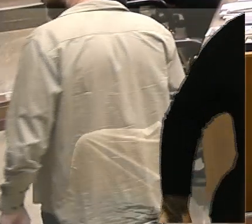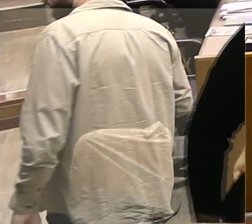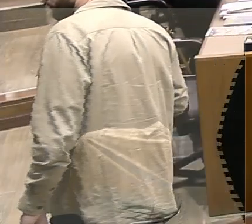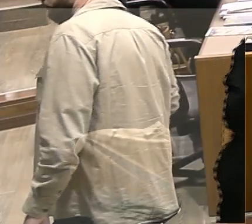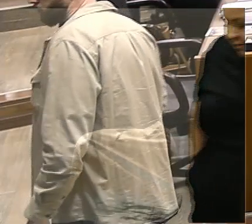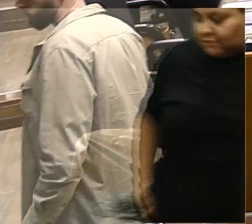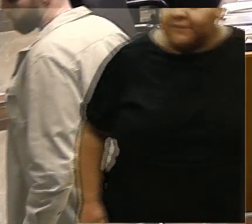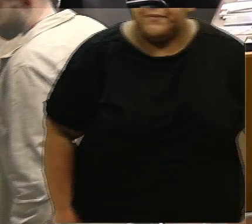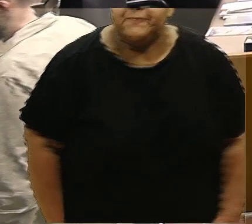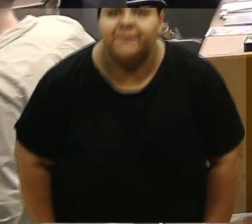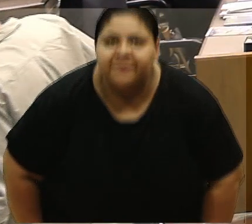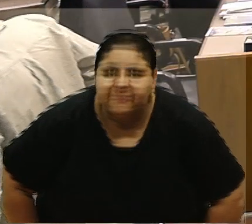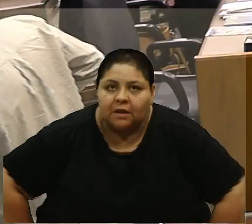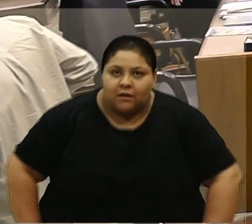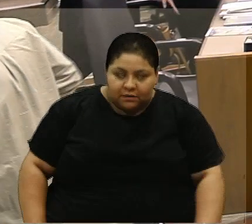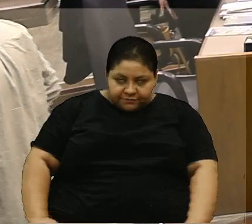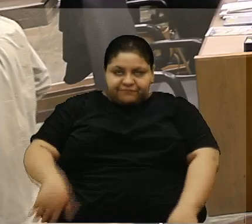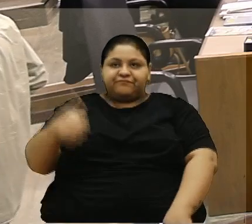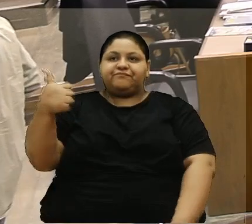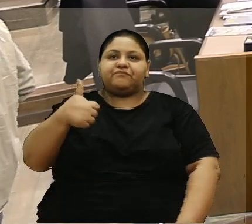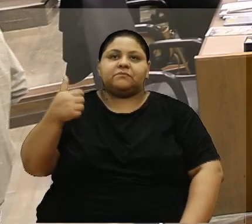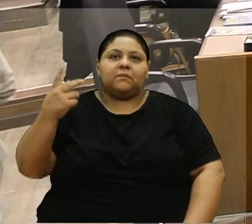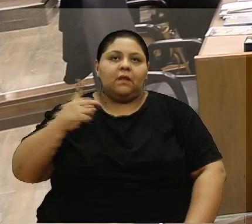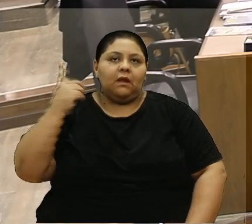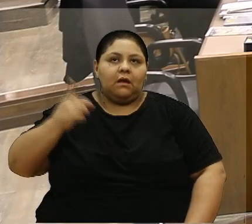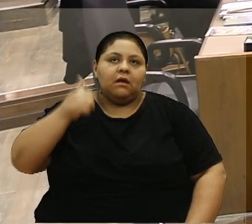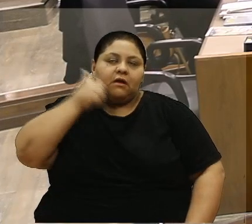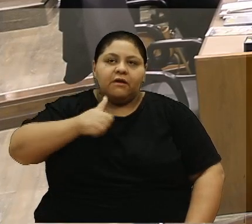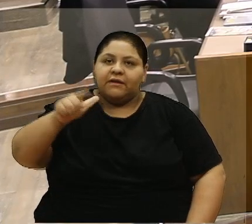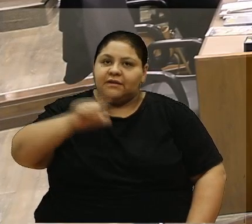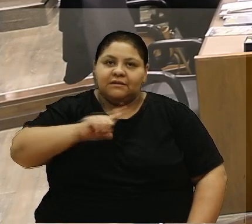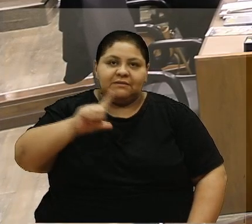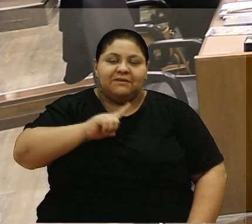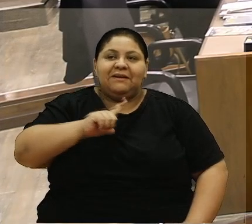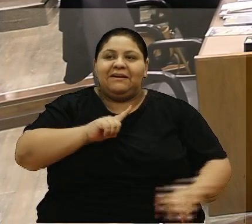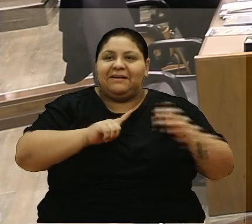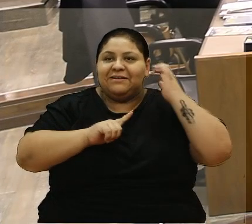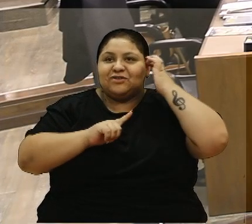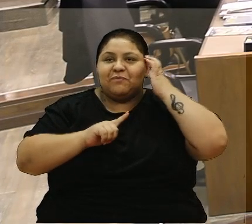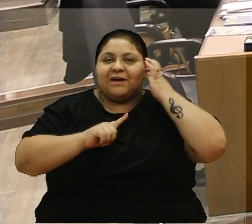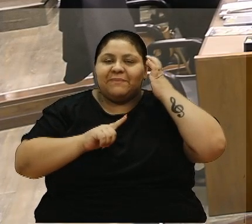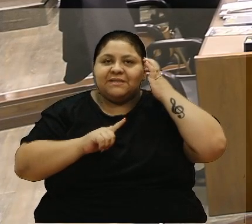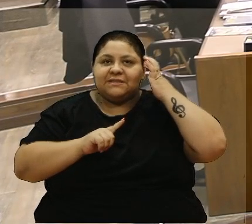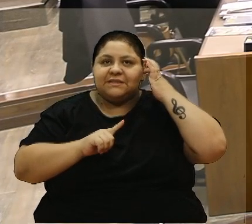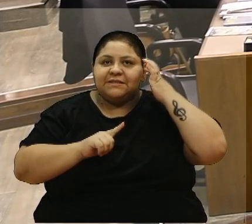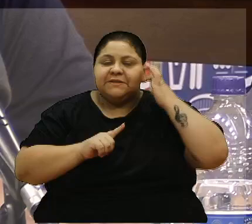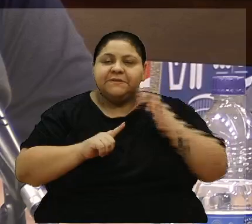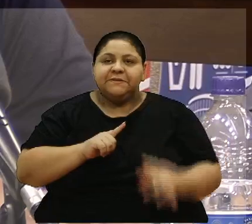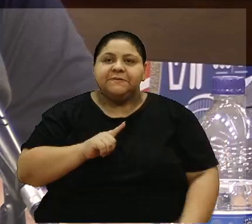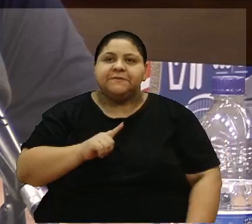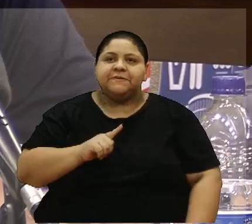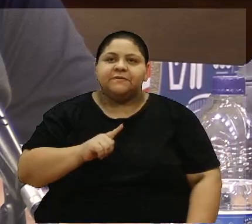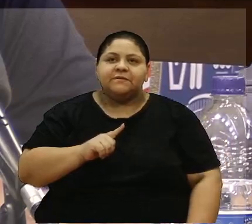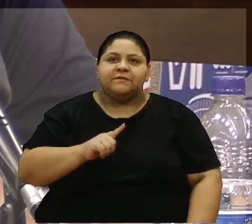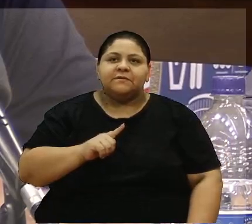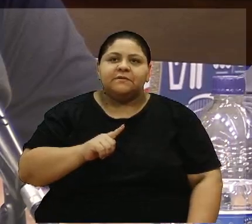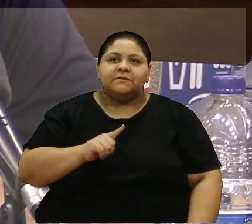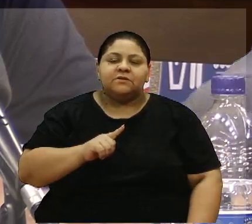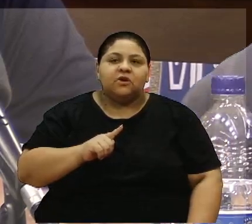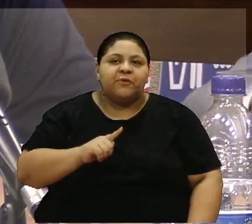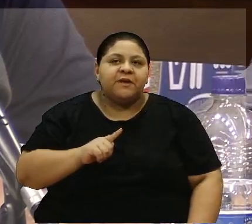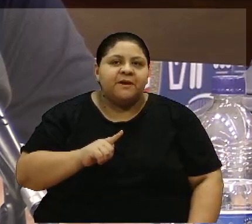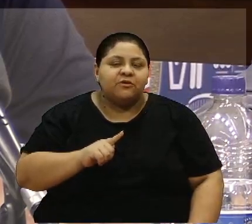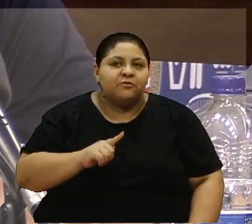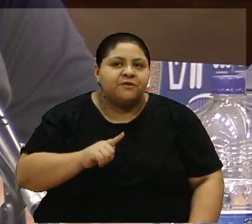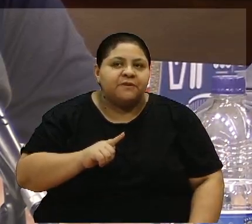Primeiramente, eu, o deputado Marcon, nós não temos problema nenhum em se somar com a emenda da deputada Denise Pessoa. Problema algum. Os deputados,